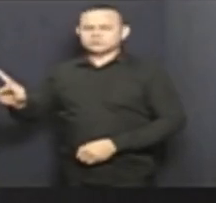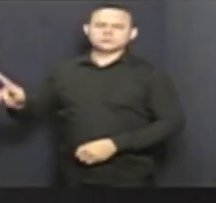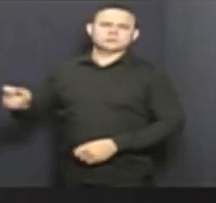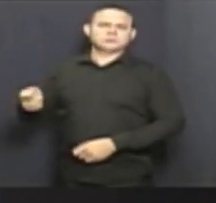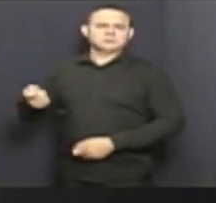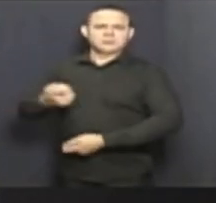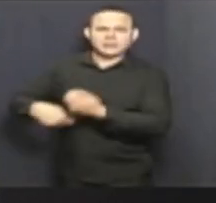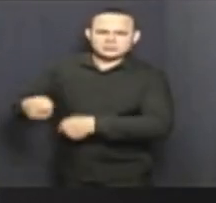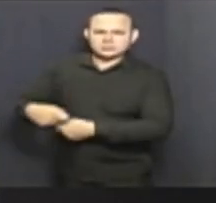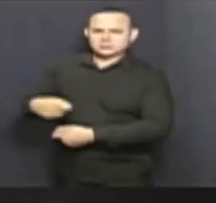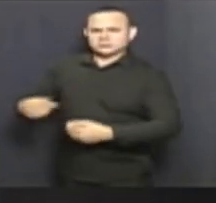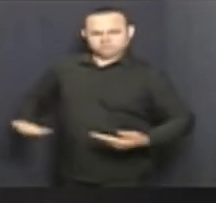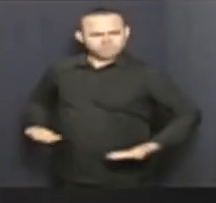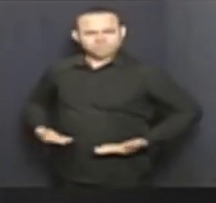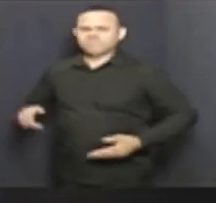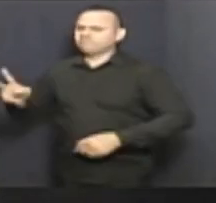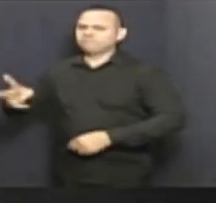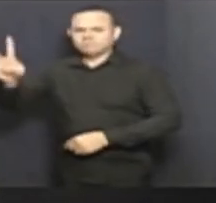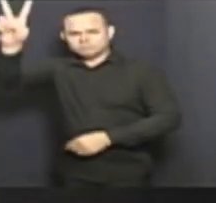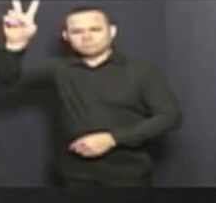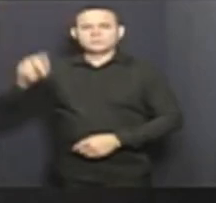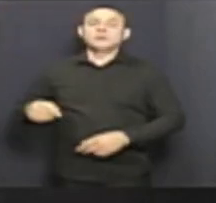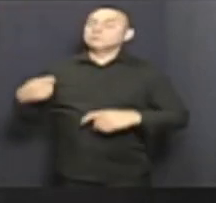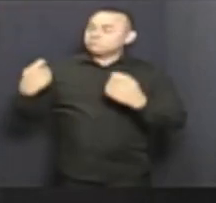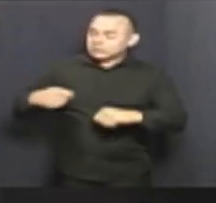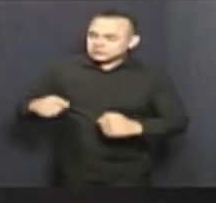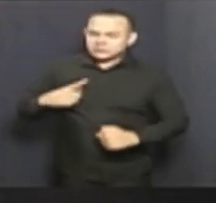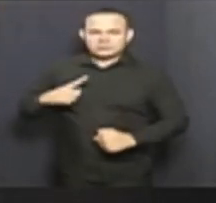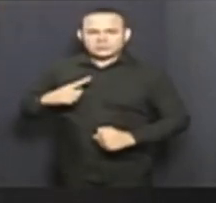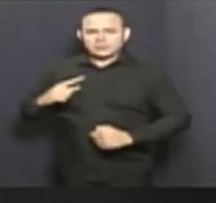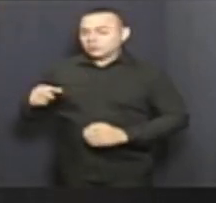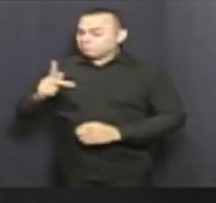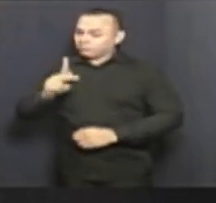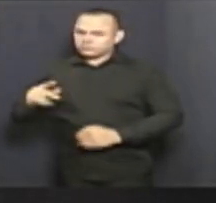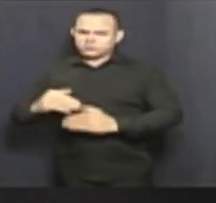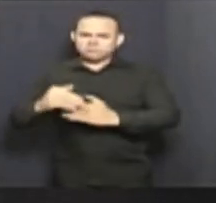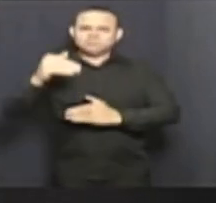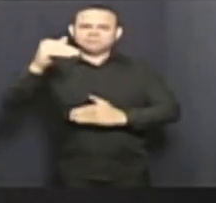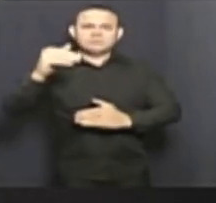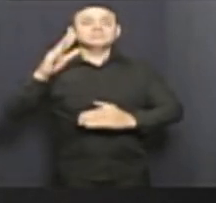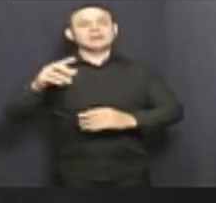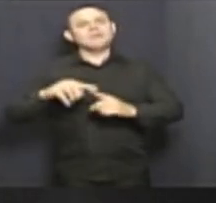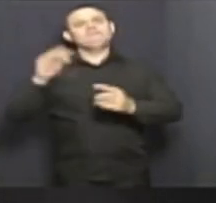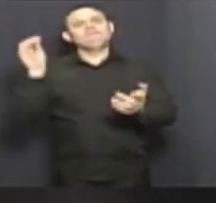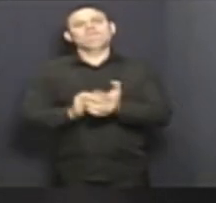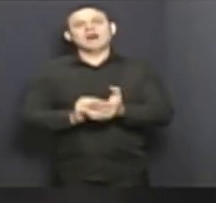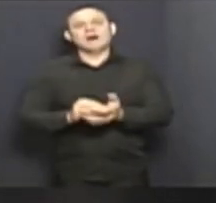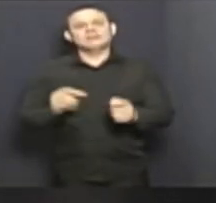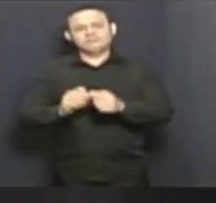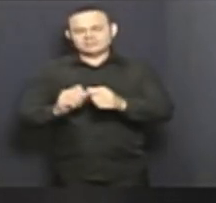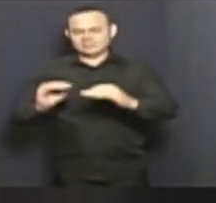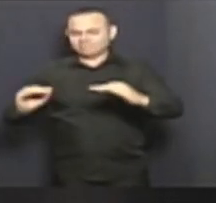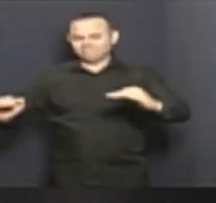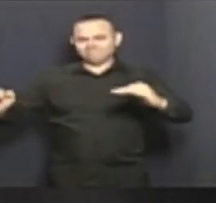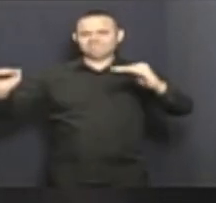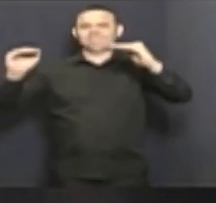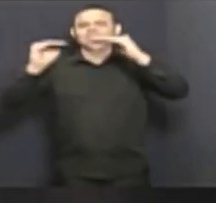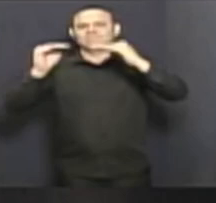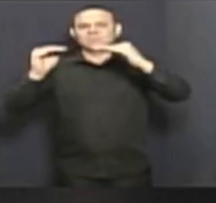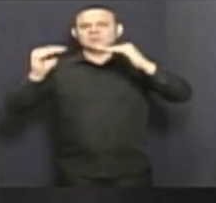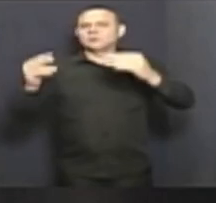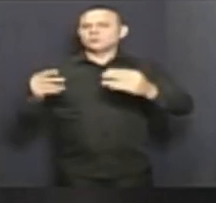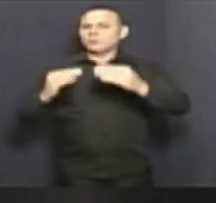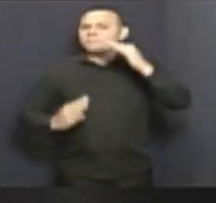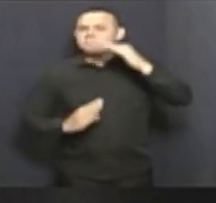avançaram muito e mais ainda é preciso fazer essa equiparação da com o